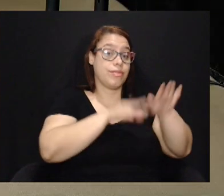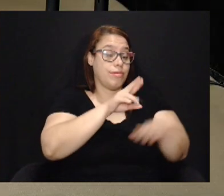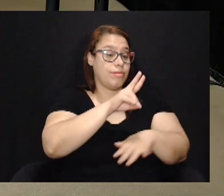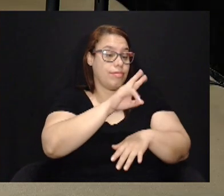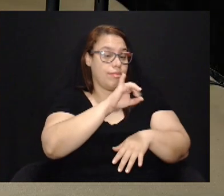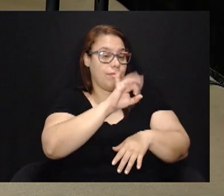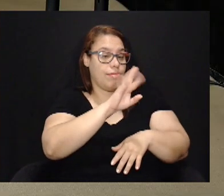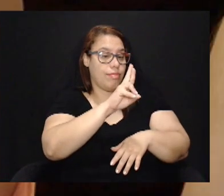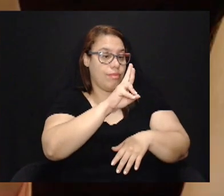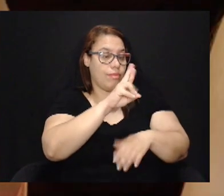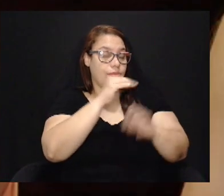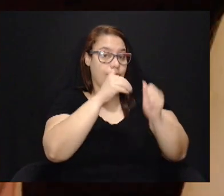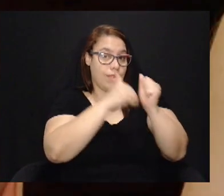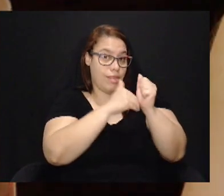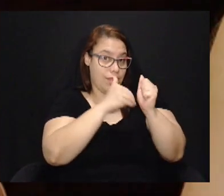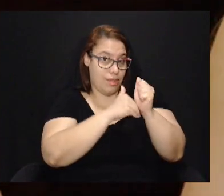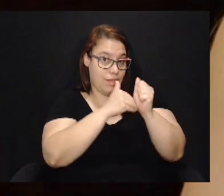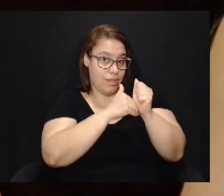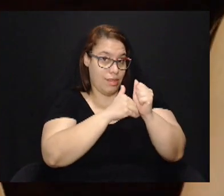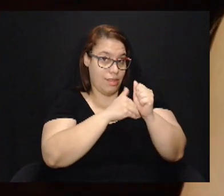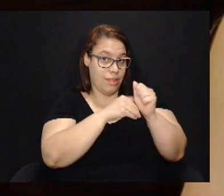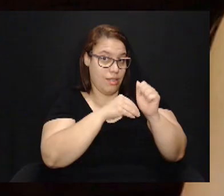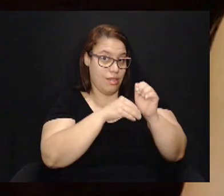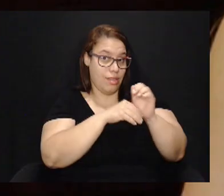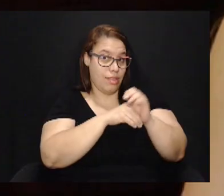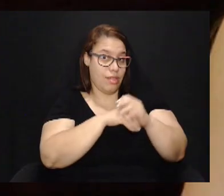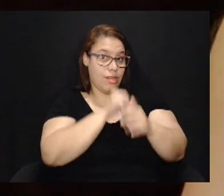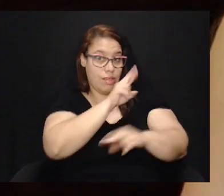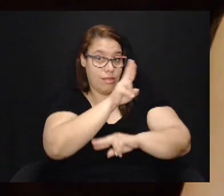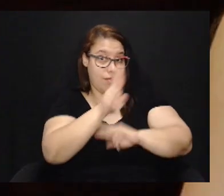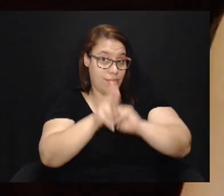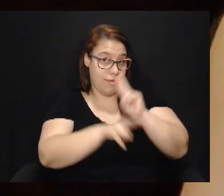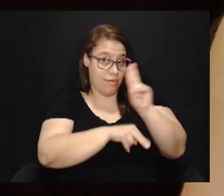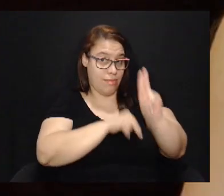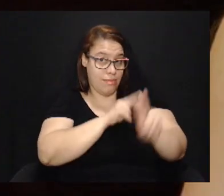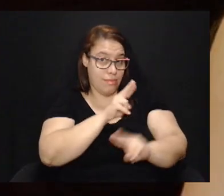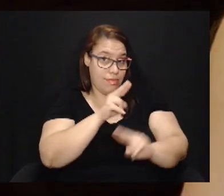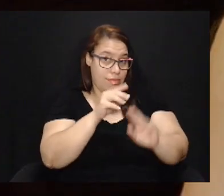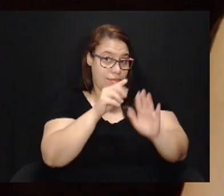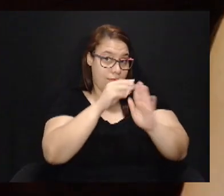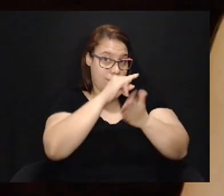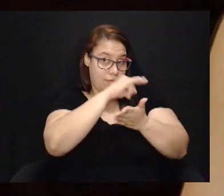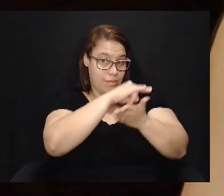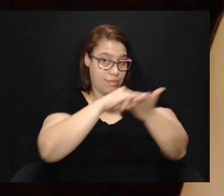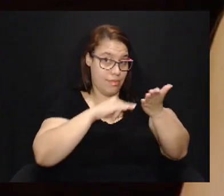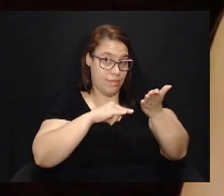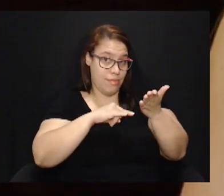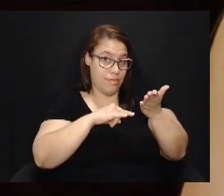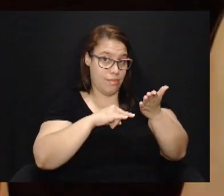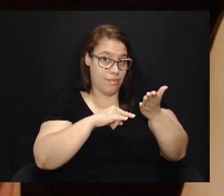né? Então, inclusive com outros nomes na lista de ingredientes. Muitas vezes não está açúcar, tá?